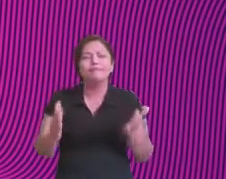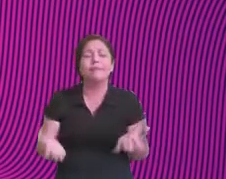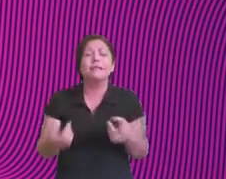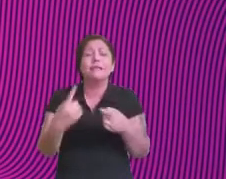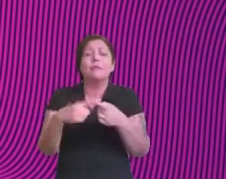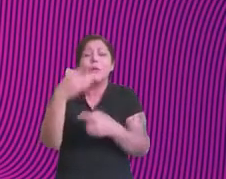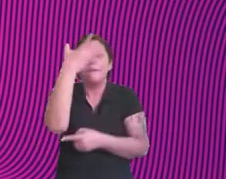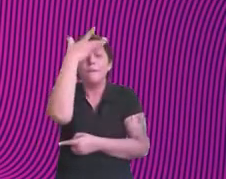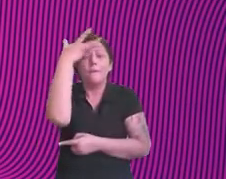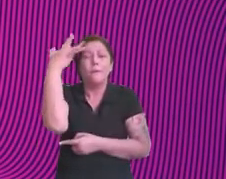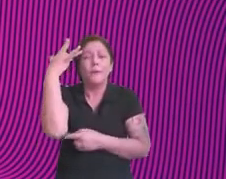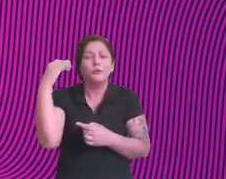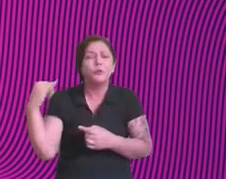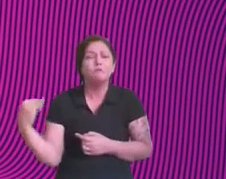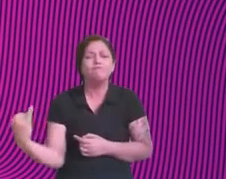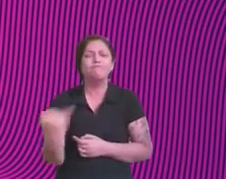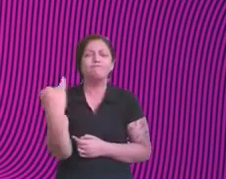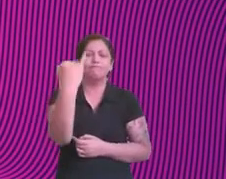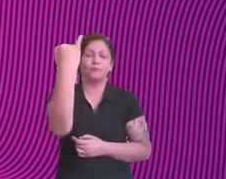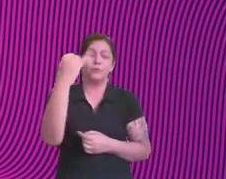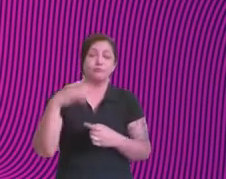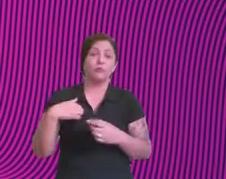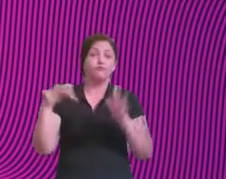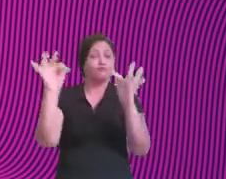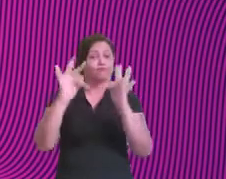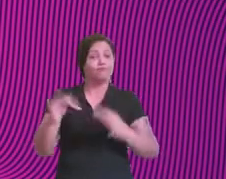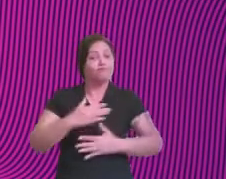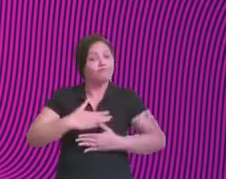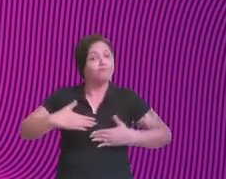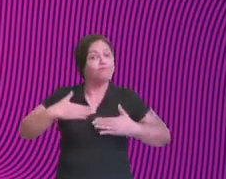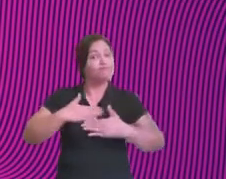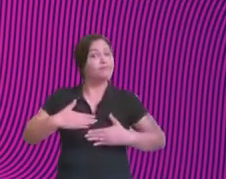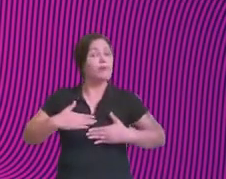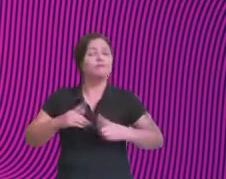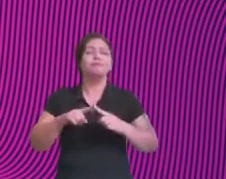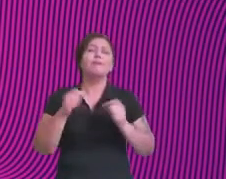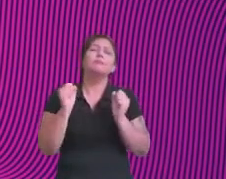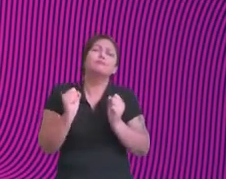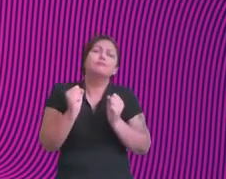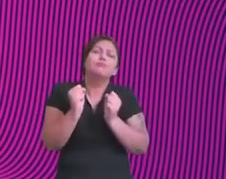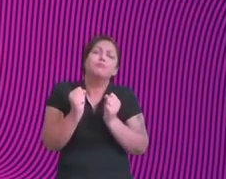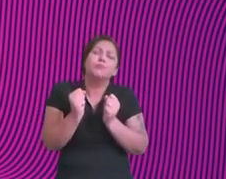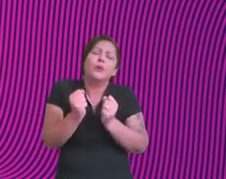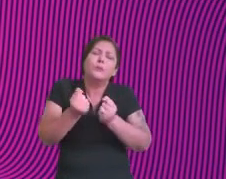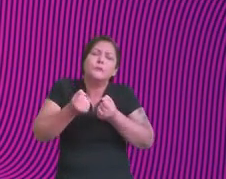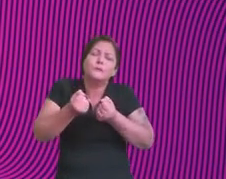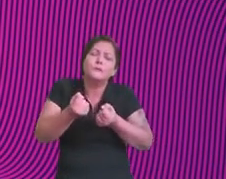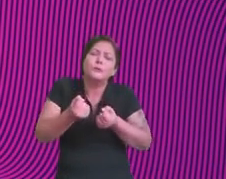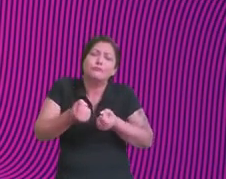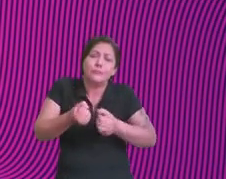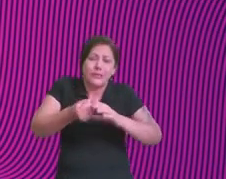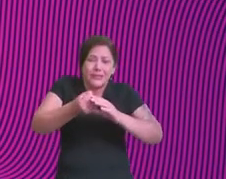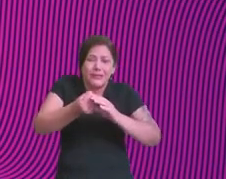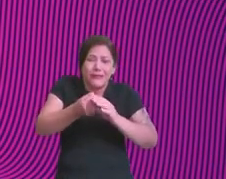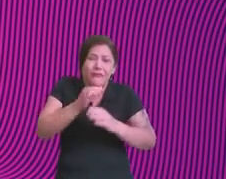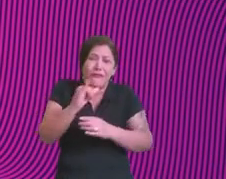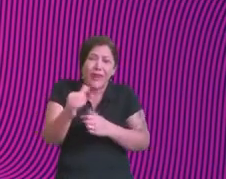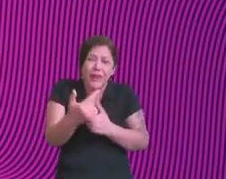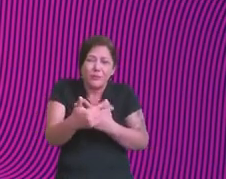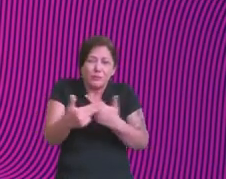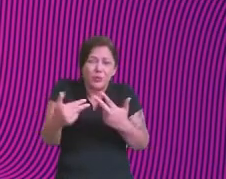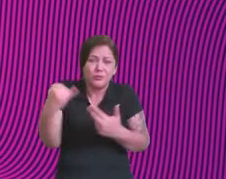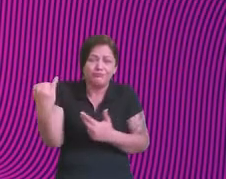ilustres. Antes de falar da eco, eu posso fazer só um comentário em relação a esse caso, que eu acho que é muito importante antes da